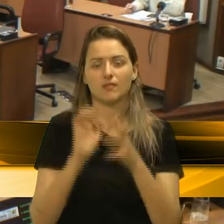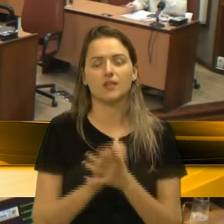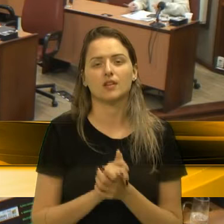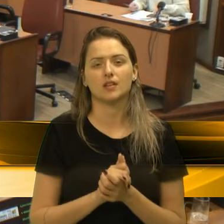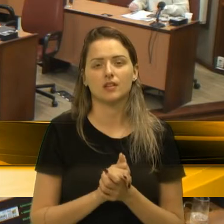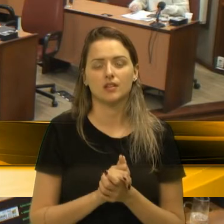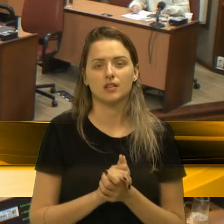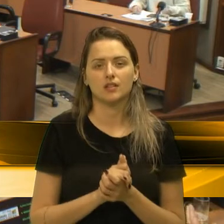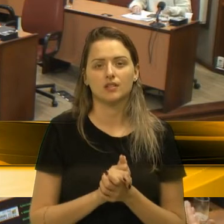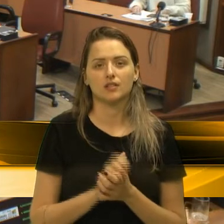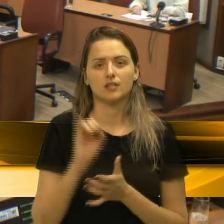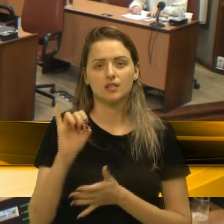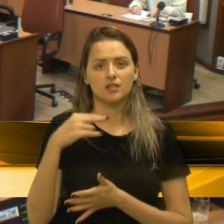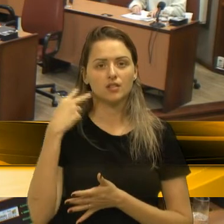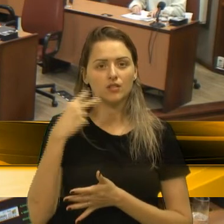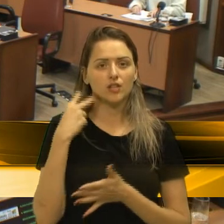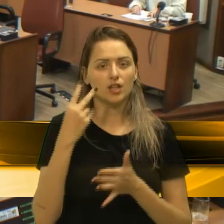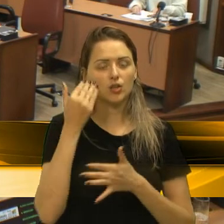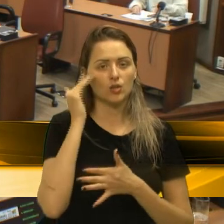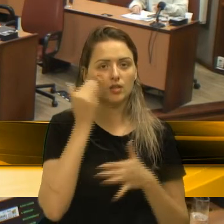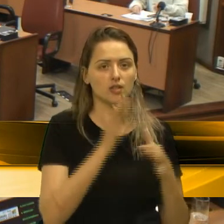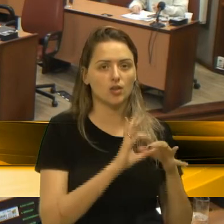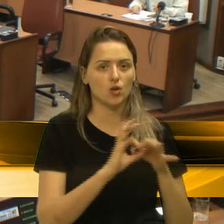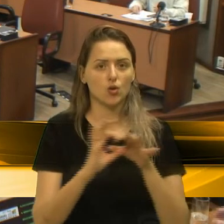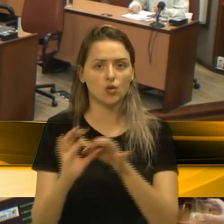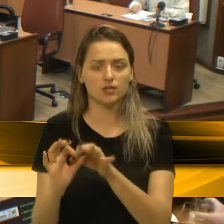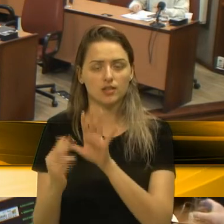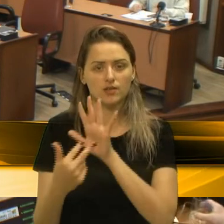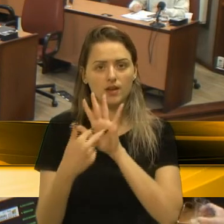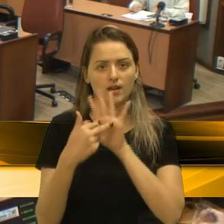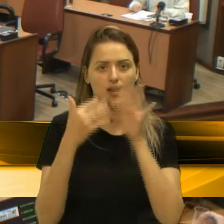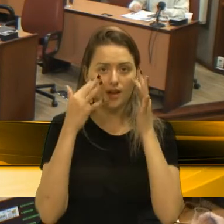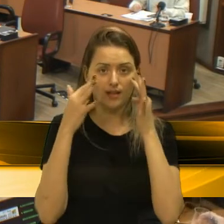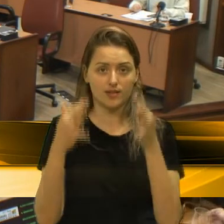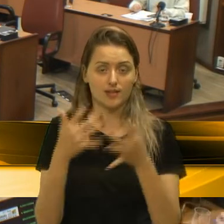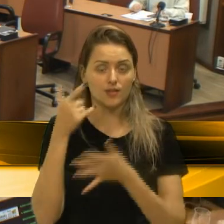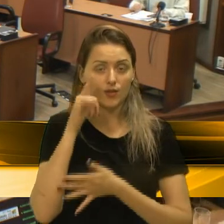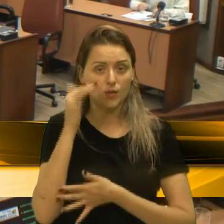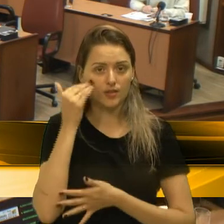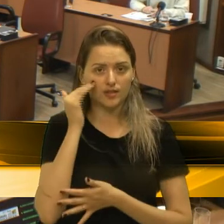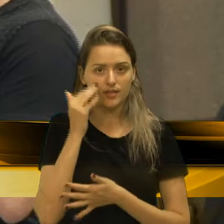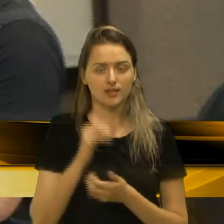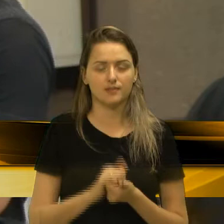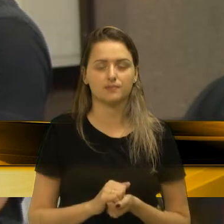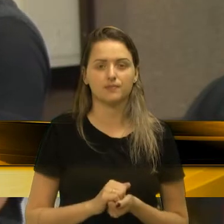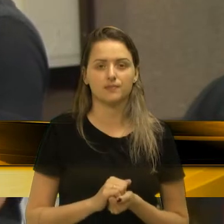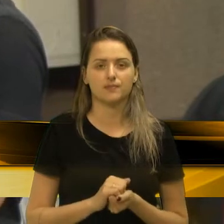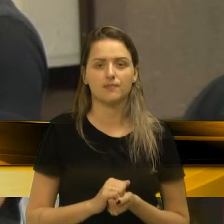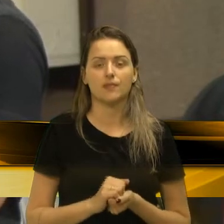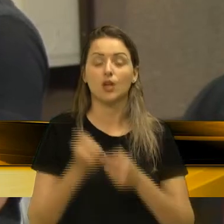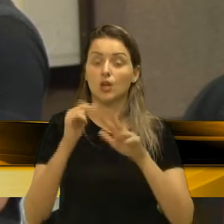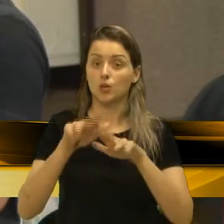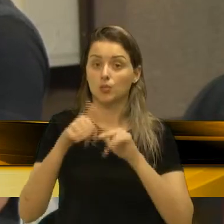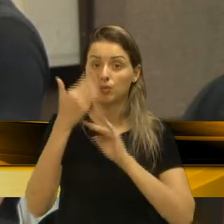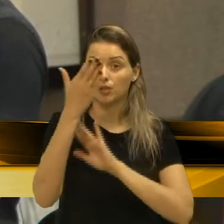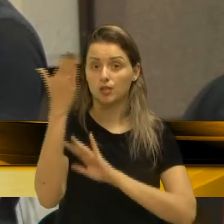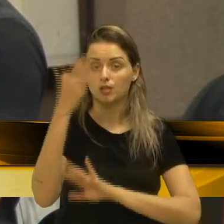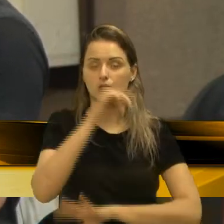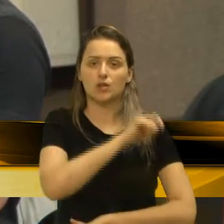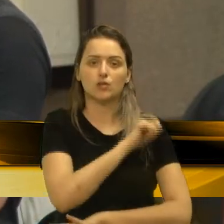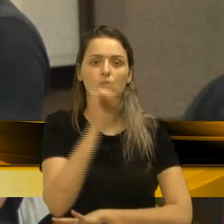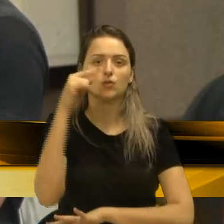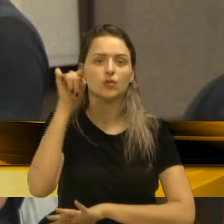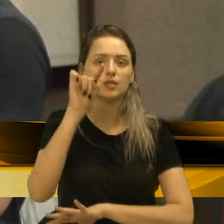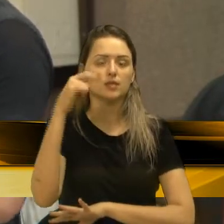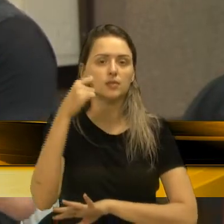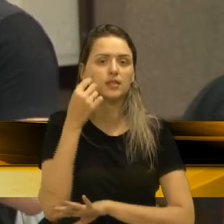Se o vereador entender o contexto que eu estou falando, ele vai prestar atenção e vai entender. Então, alunos, vocês têm que ver também